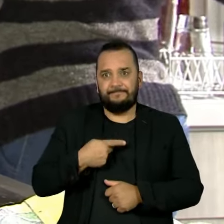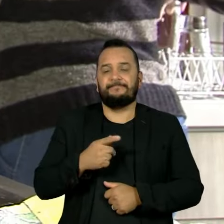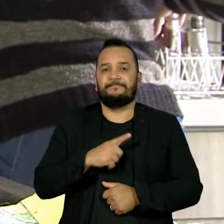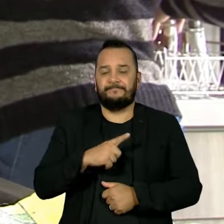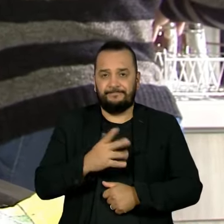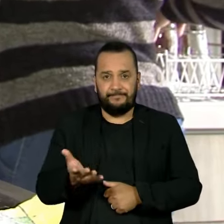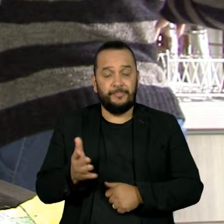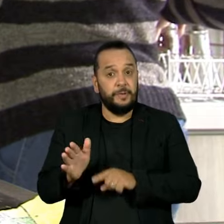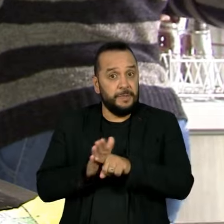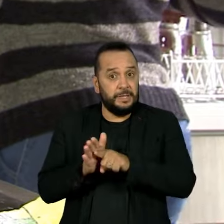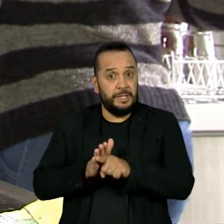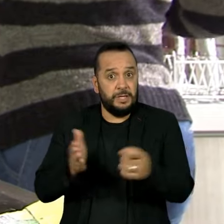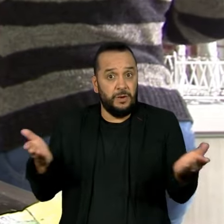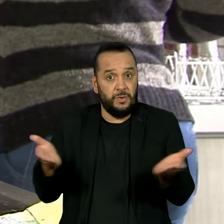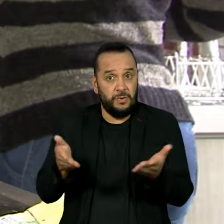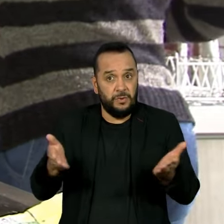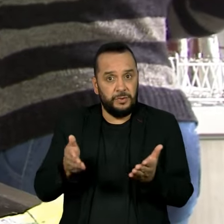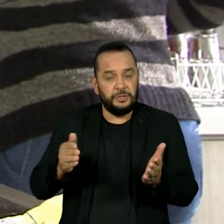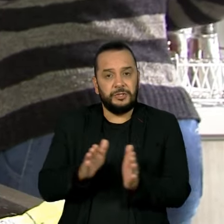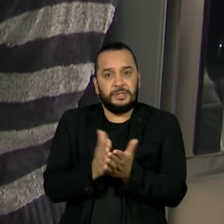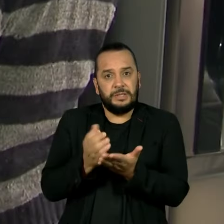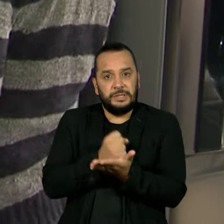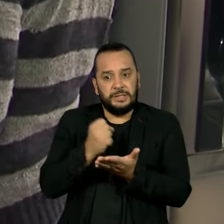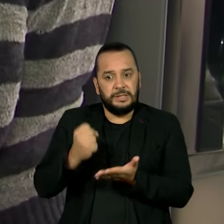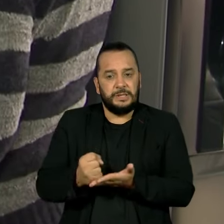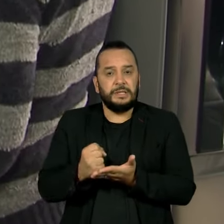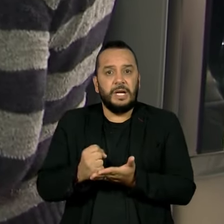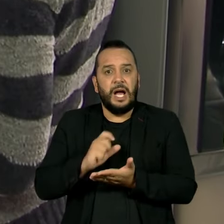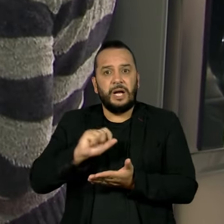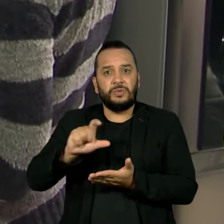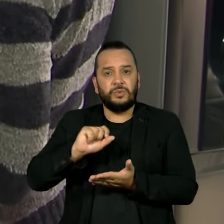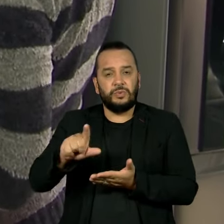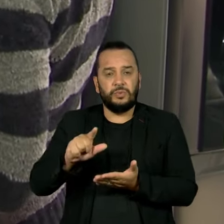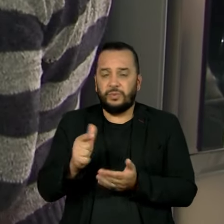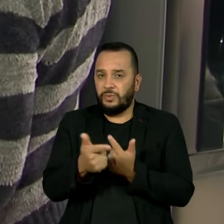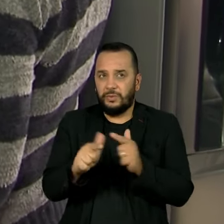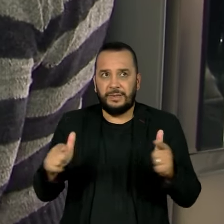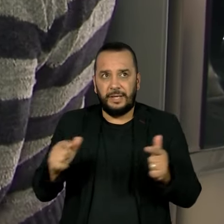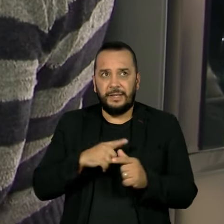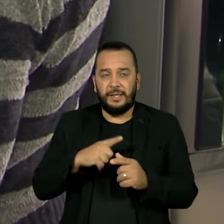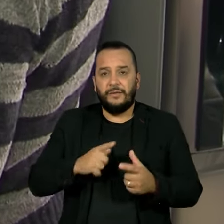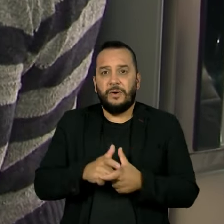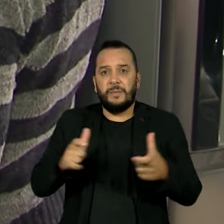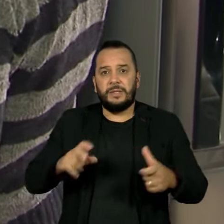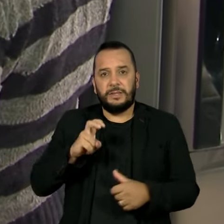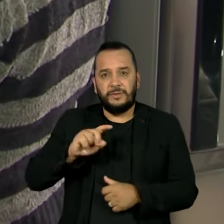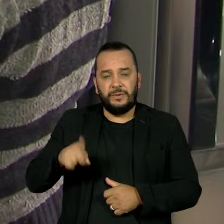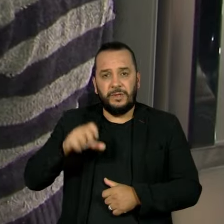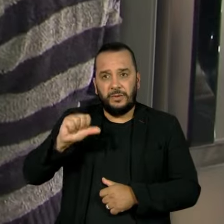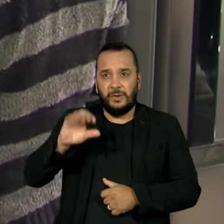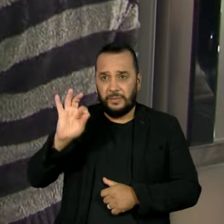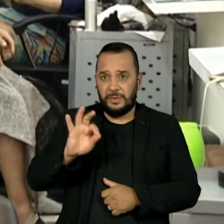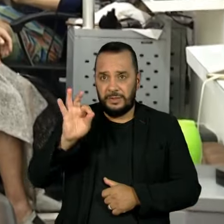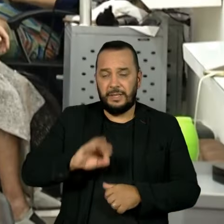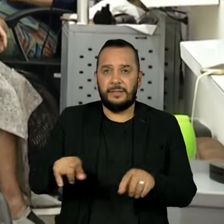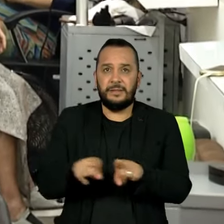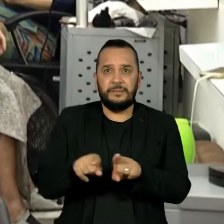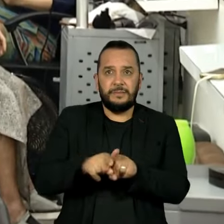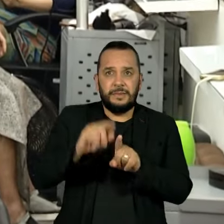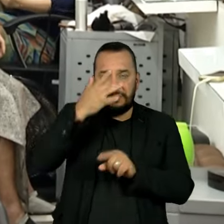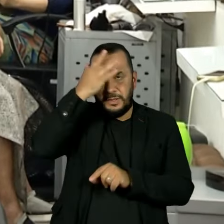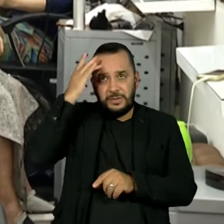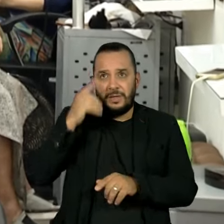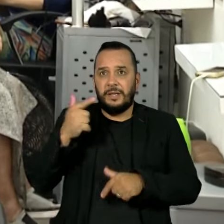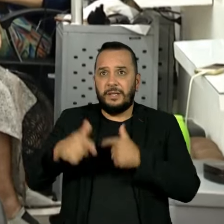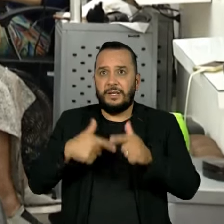estimativa anual de trabalhadores sem carteira assinada teve um aumento de 5,9% e aqueles que atuam por conta própria